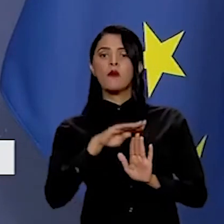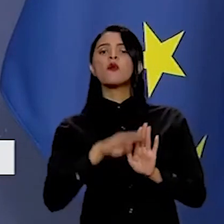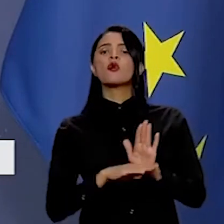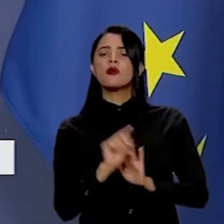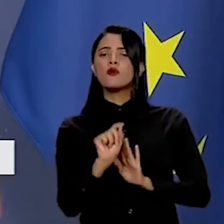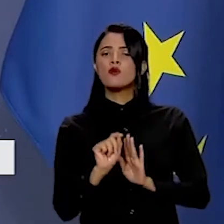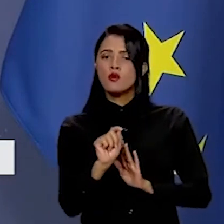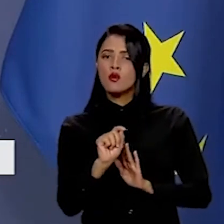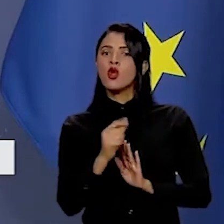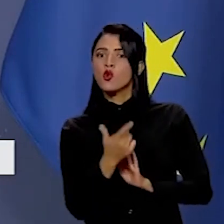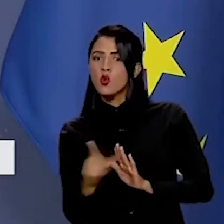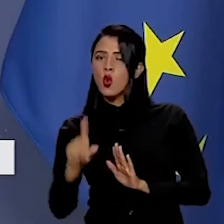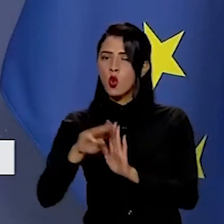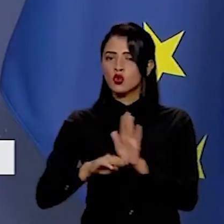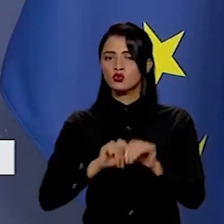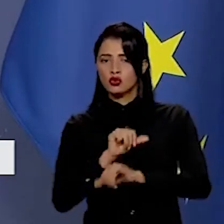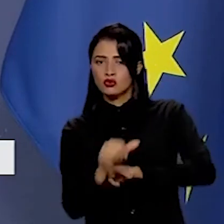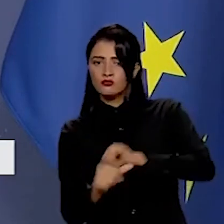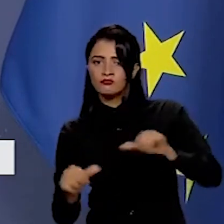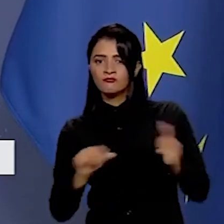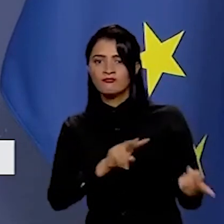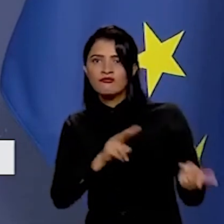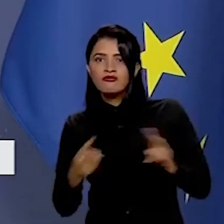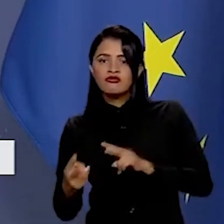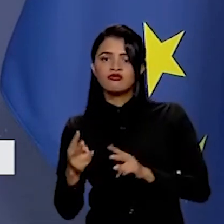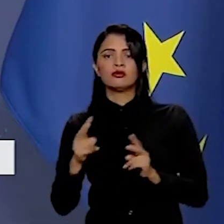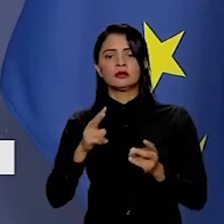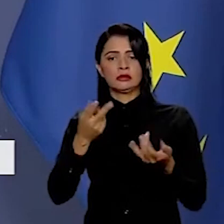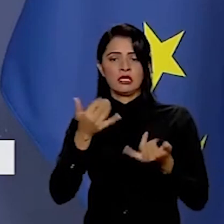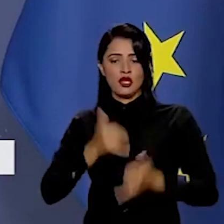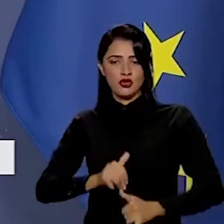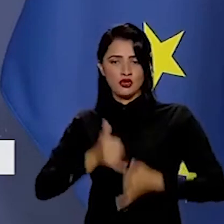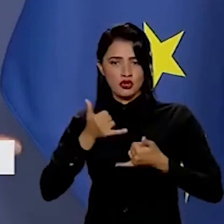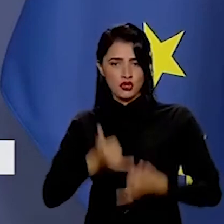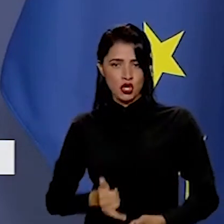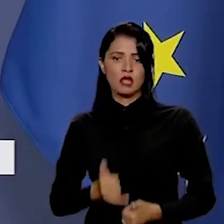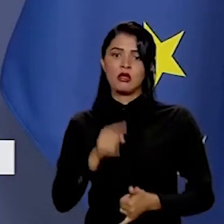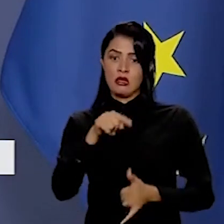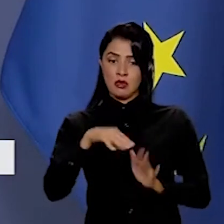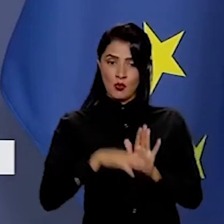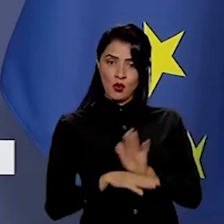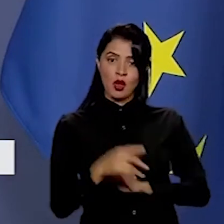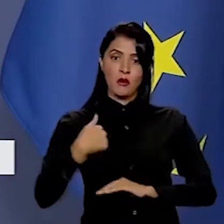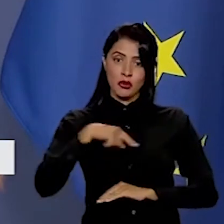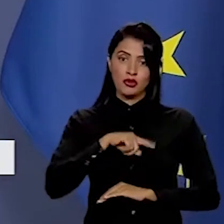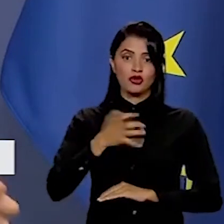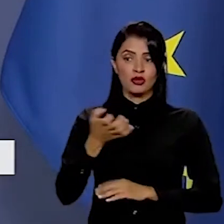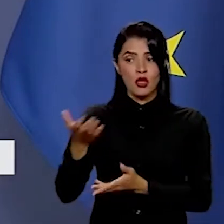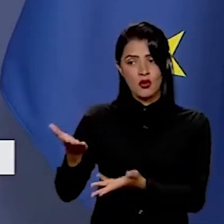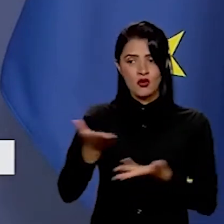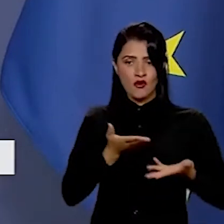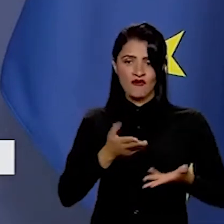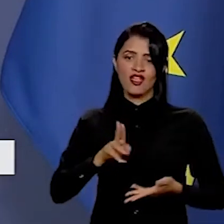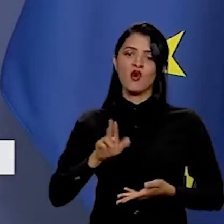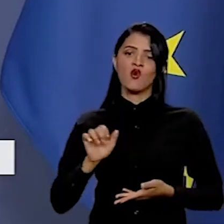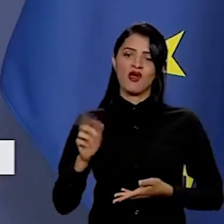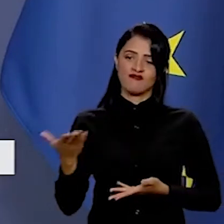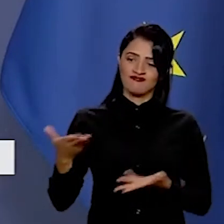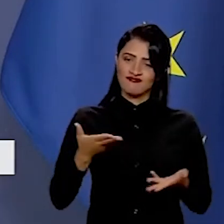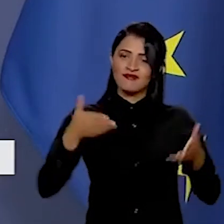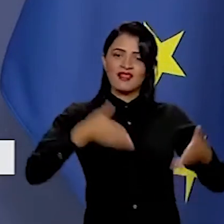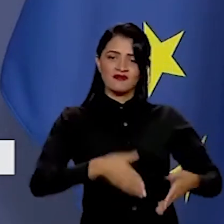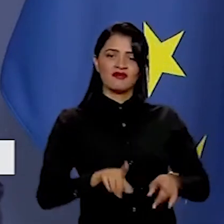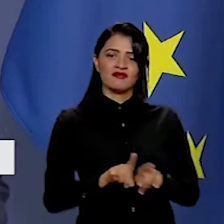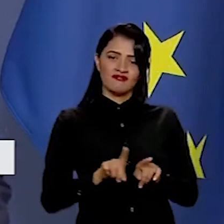um grande programa de transição energética programa esse que nós queremos convidar a união europeia participar